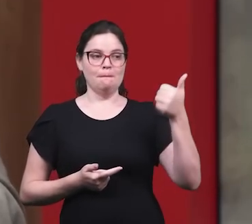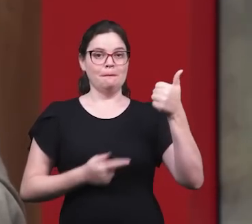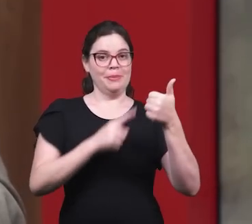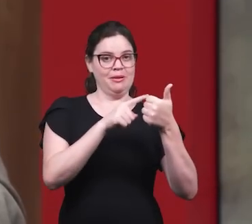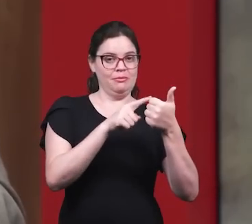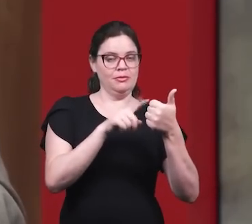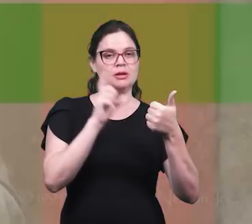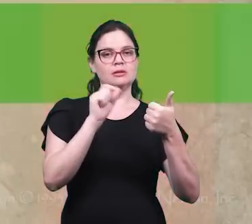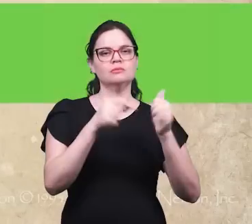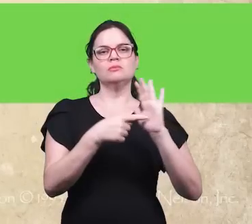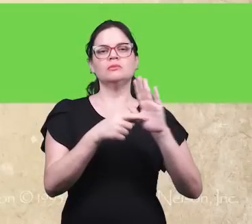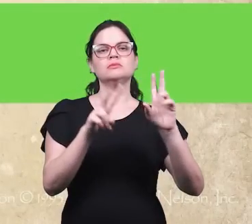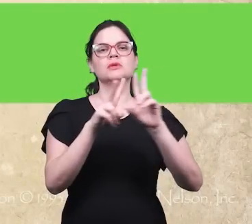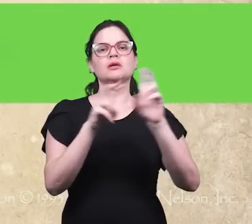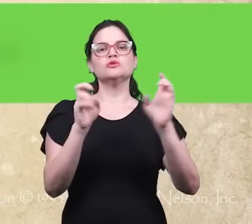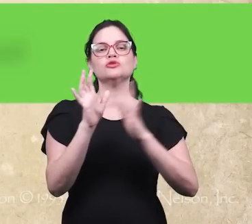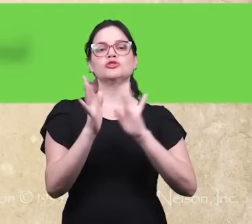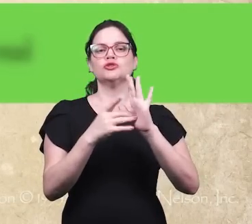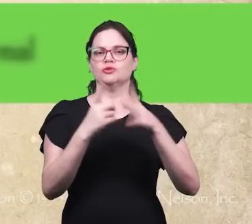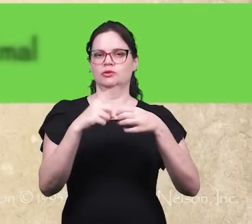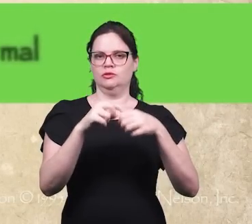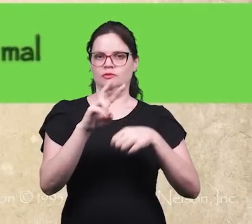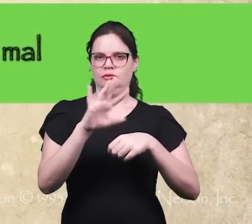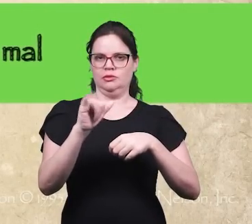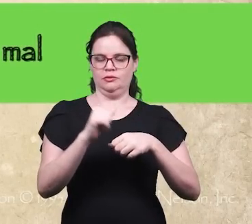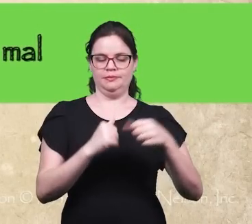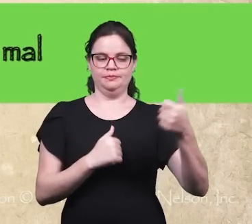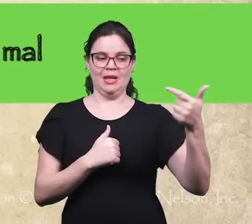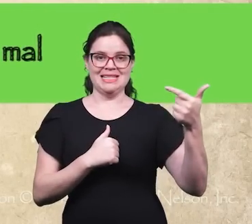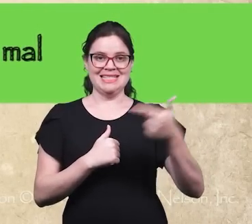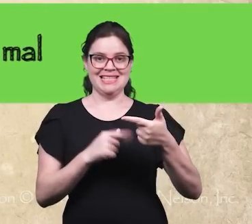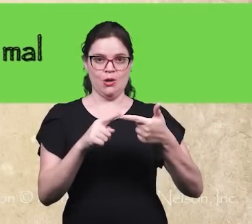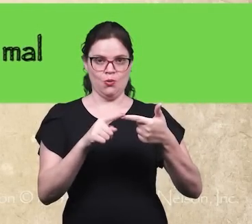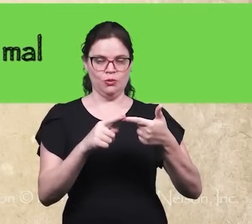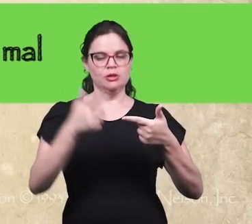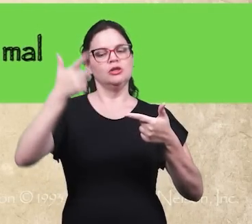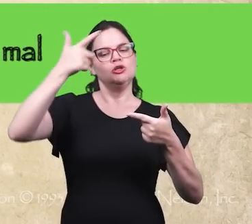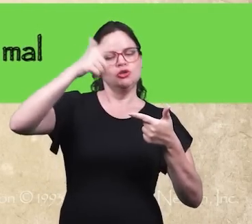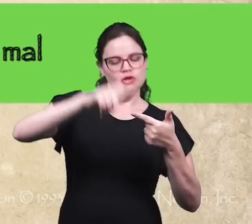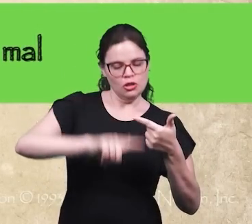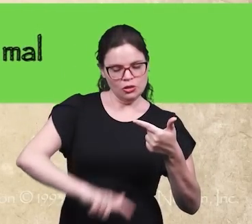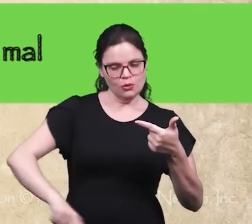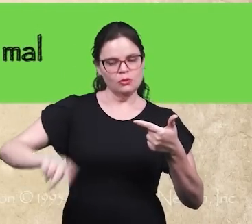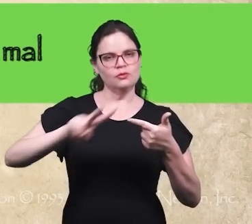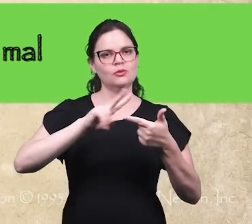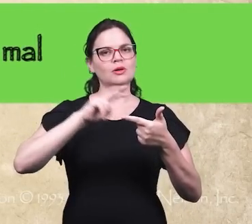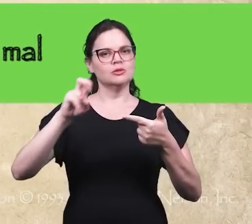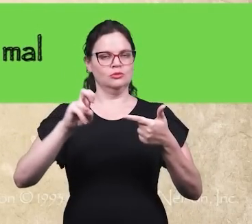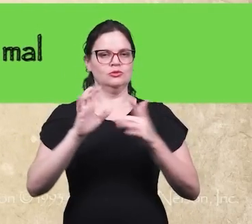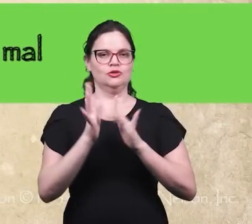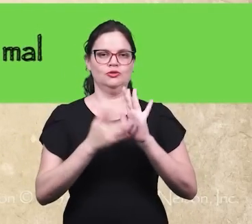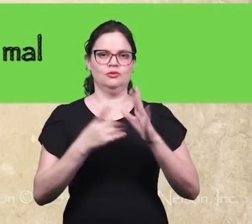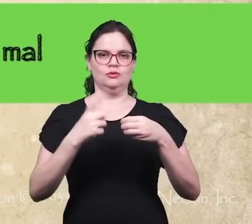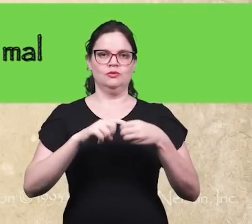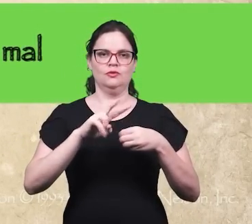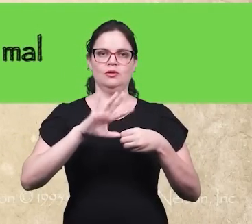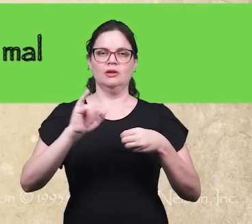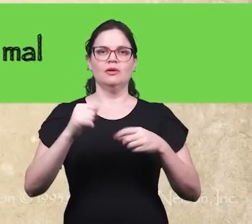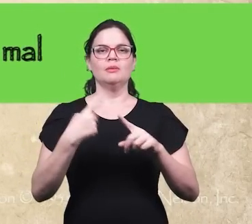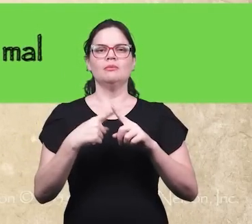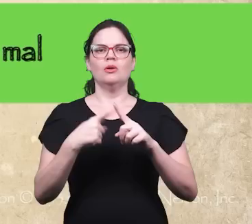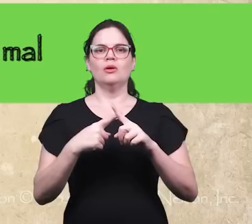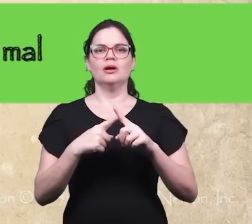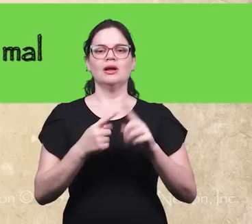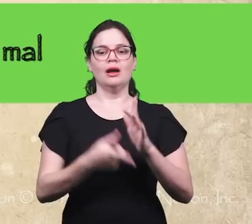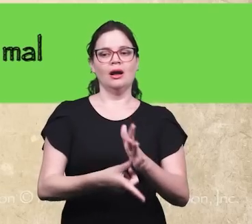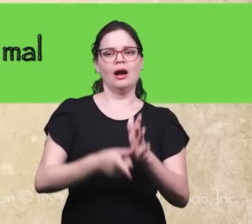primeira carta, fala sobre a volta de Jesus, na segunda ele volta ao assunto porque nos